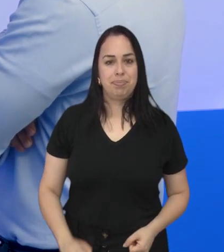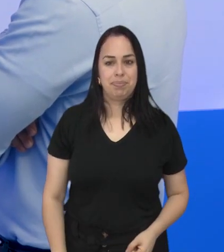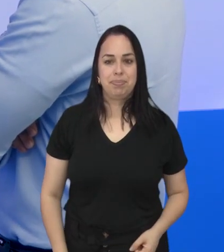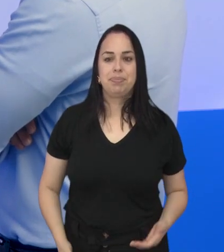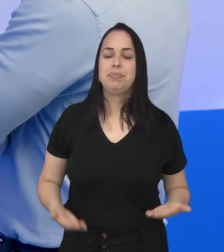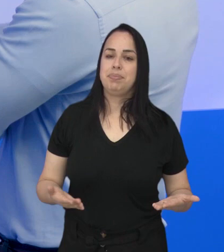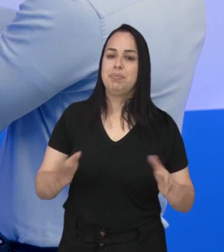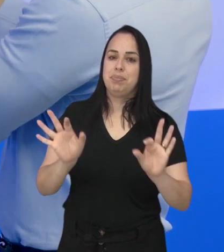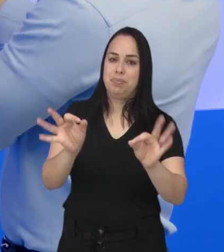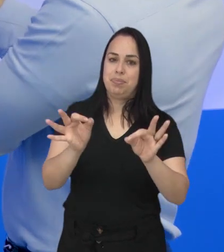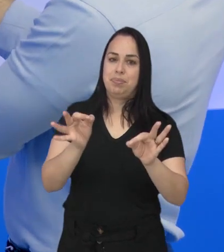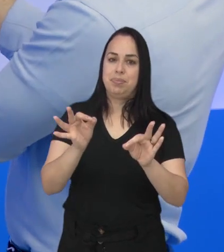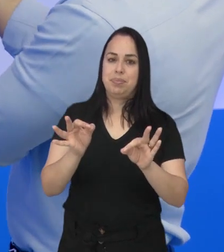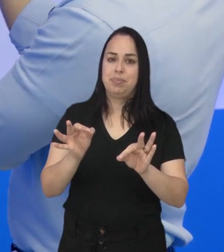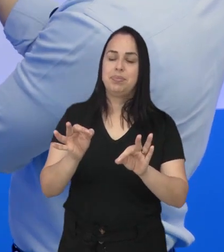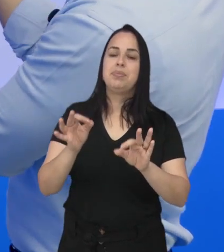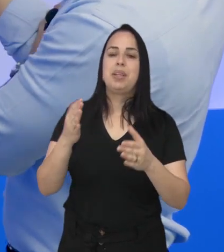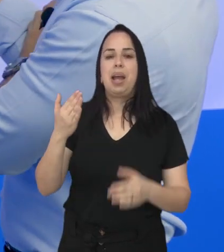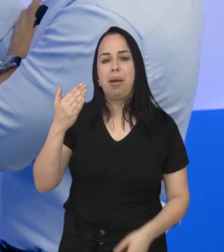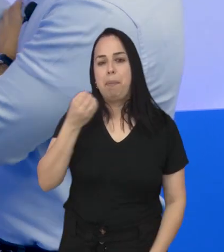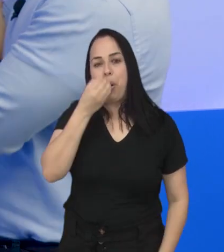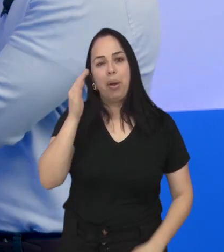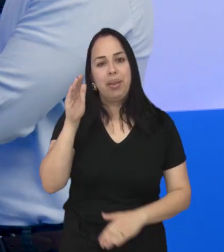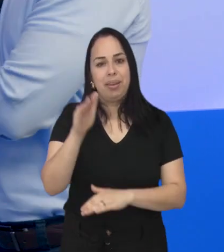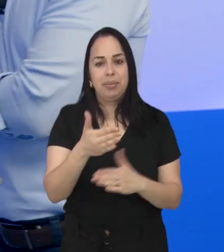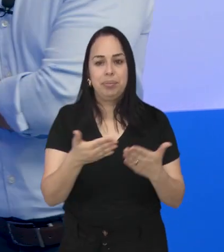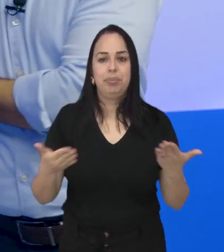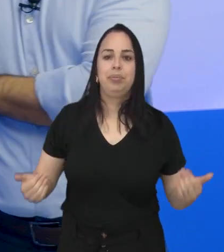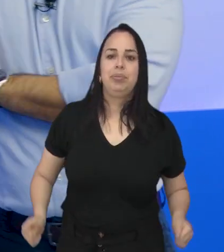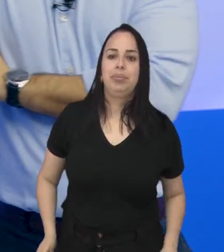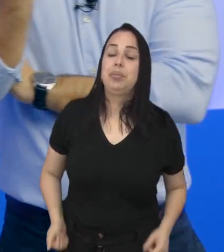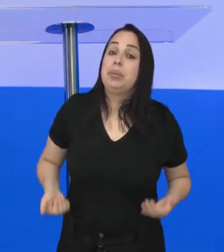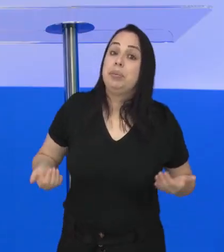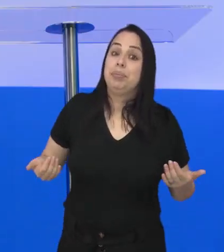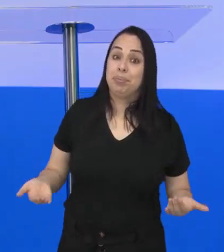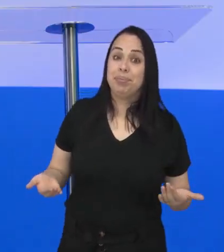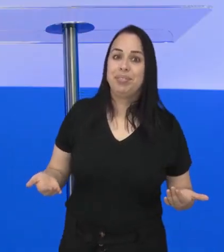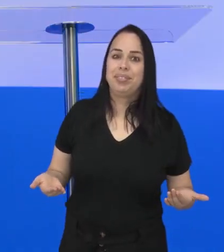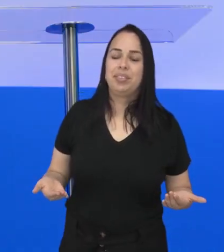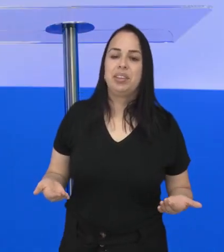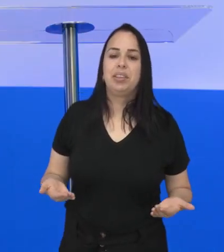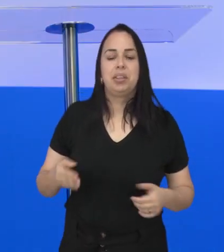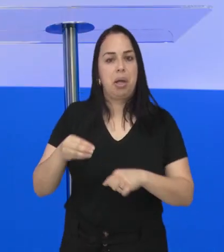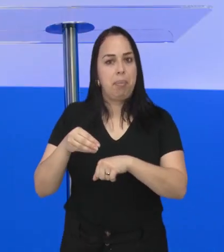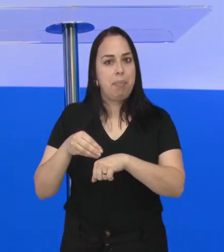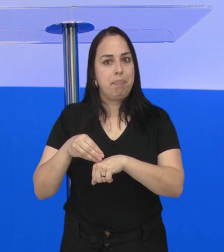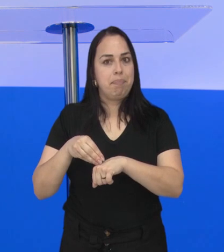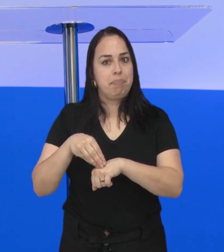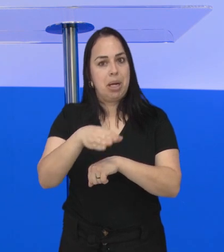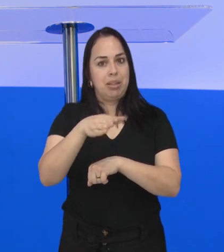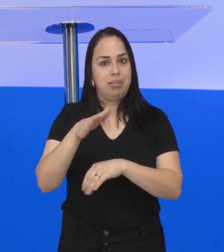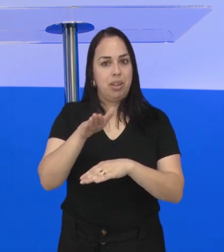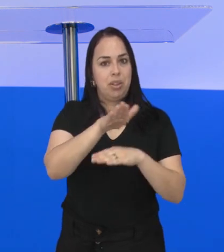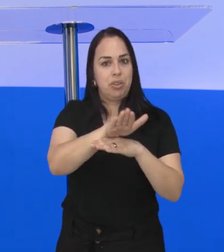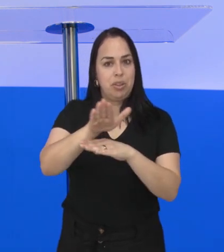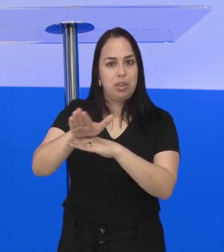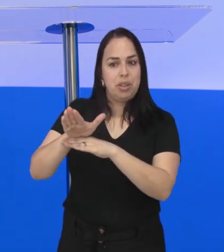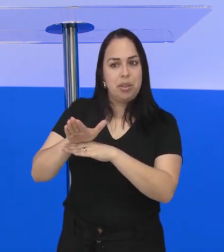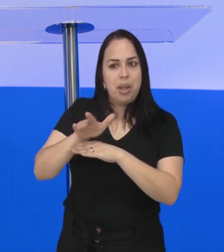com você. Isso mesmo, Marvel, educação é tudo. Muito boa tarde, viu? Bom, e que as dicas possam,